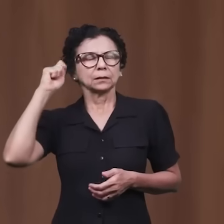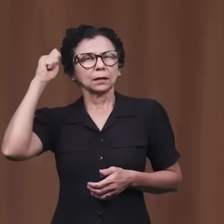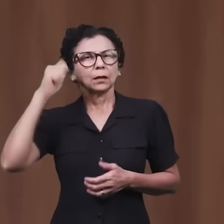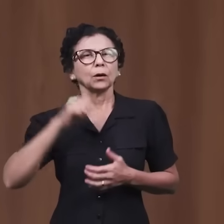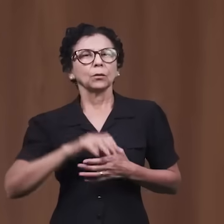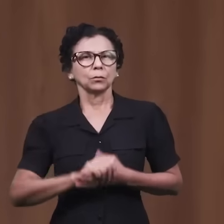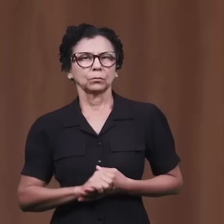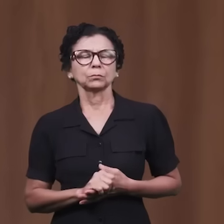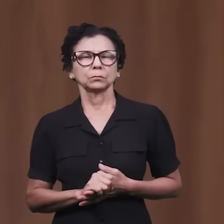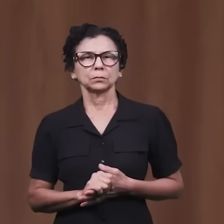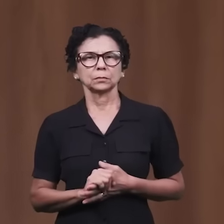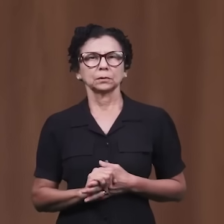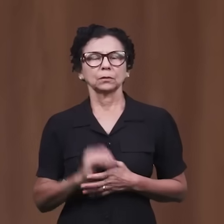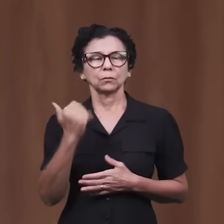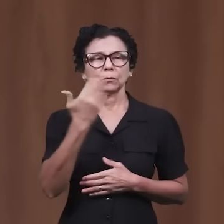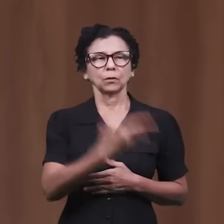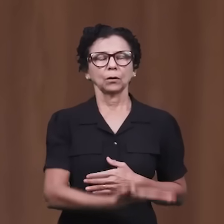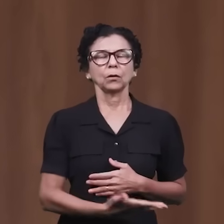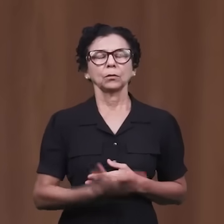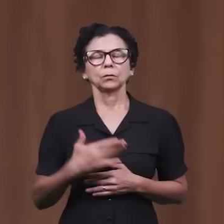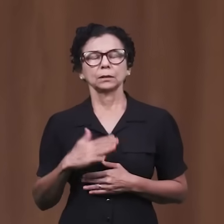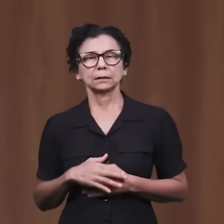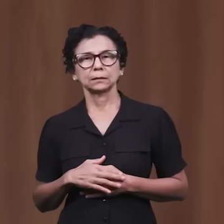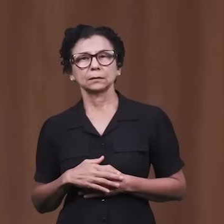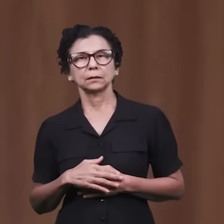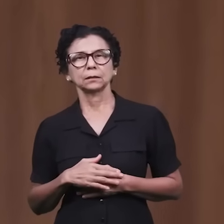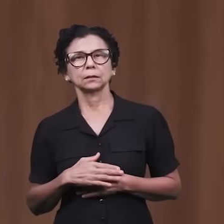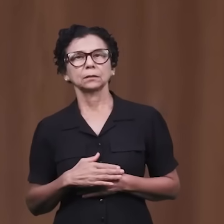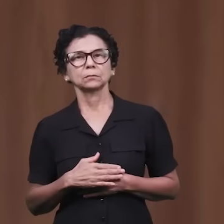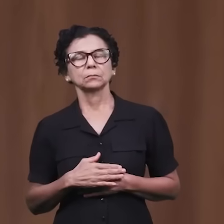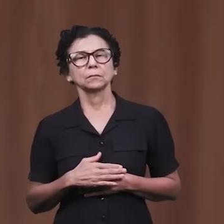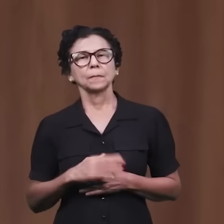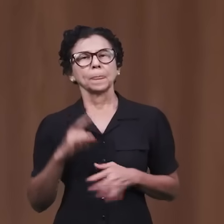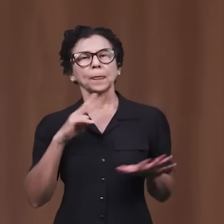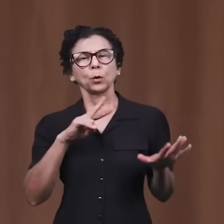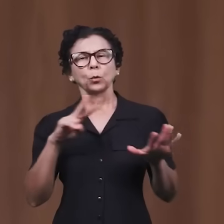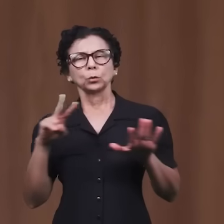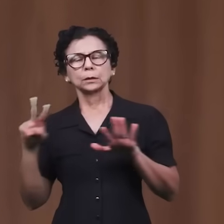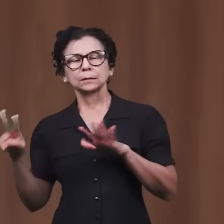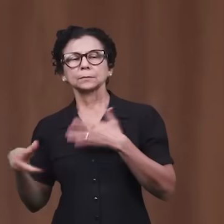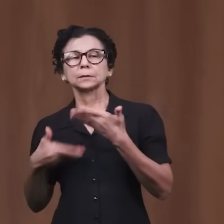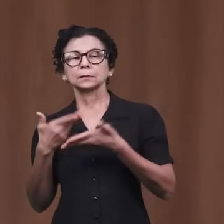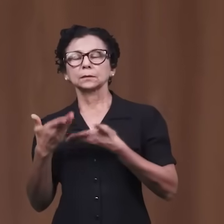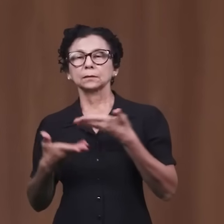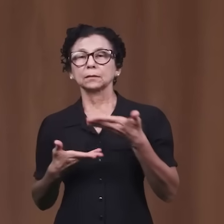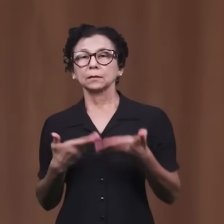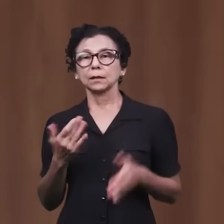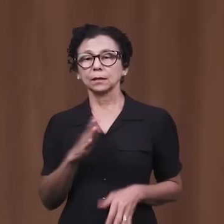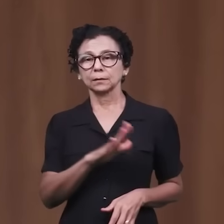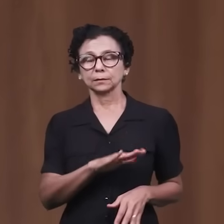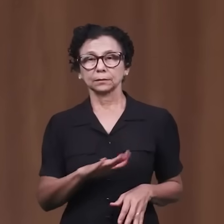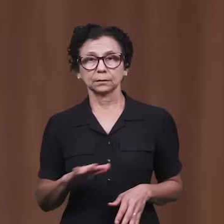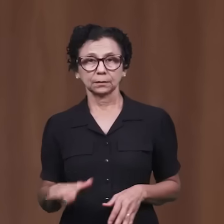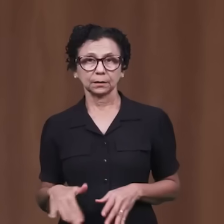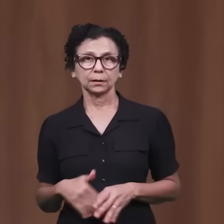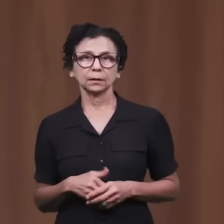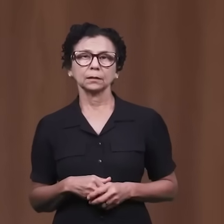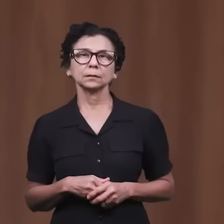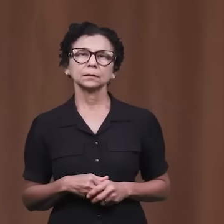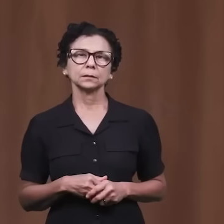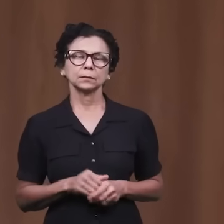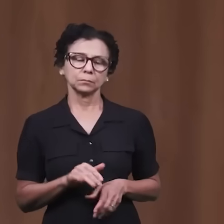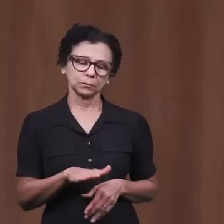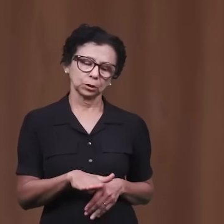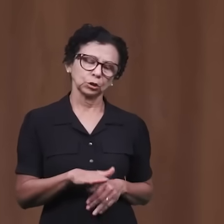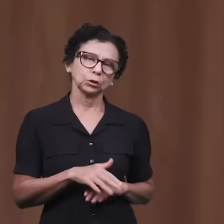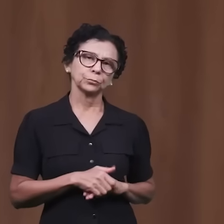criança que faz parte de um culto que nós fazemos com eles, damos assistência a eles toda semana. E essa criança, ela fez parte, ela é uma criança